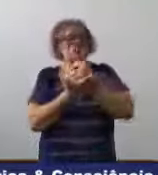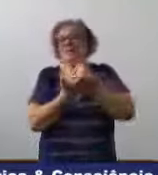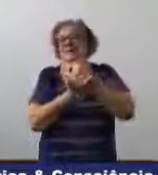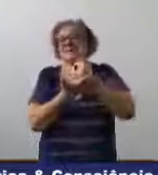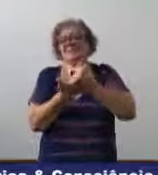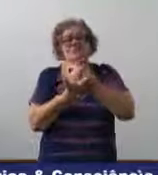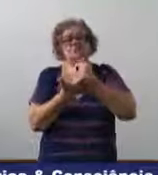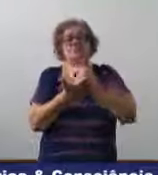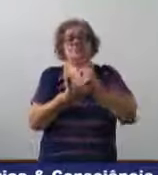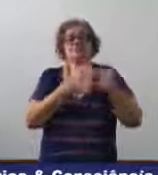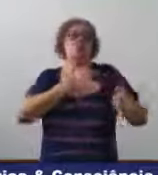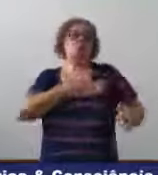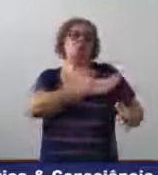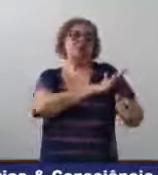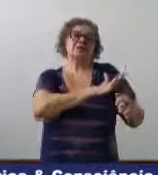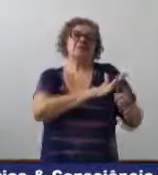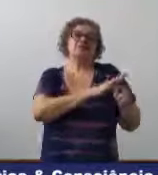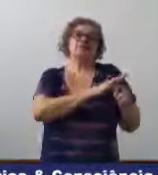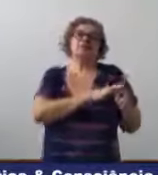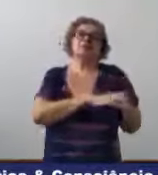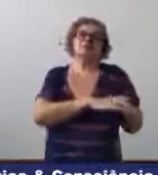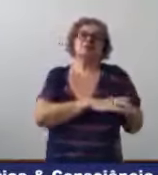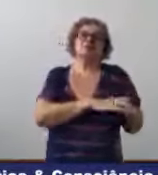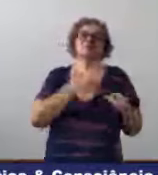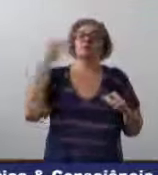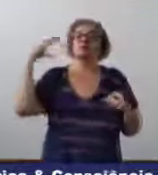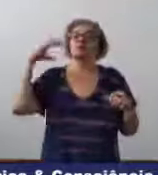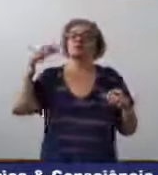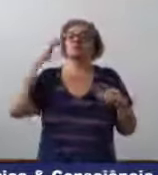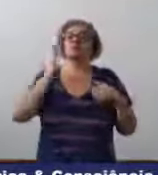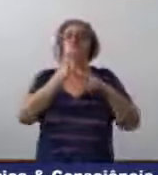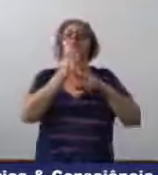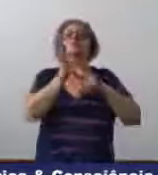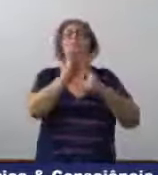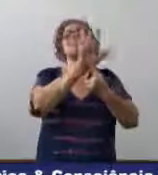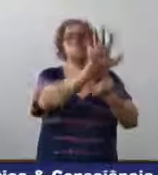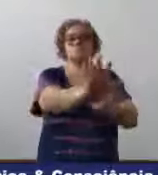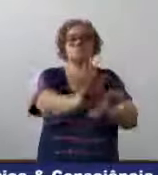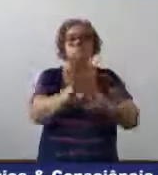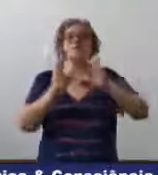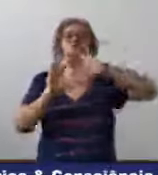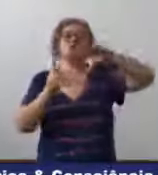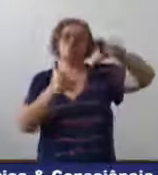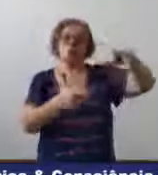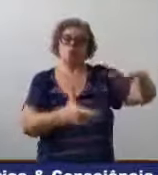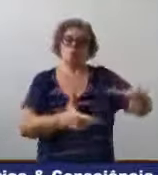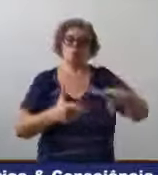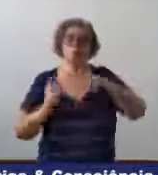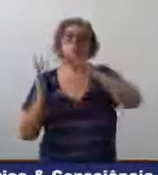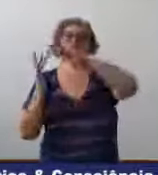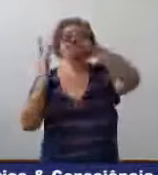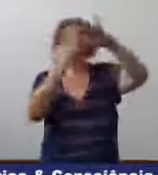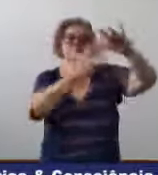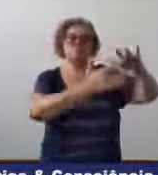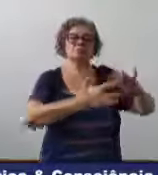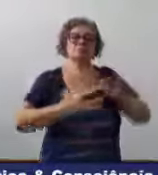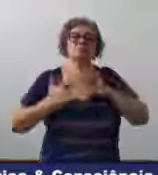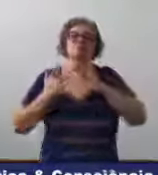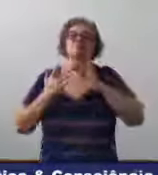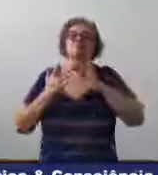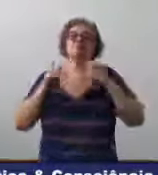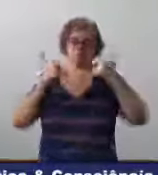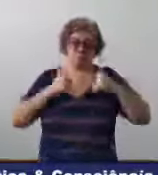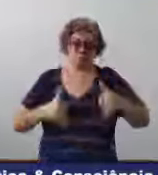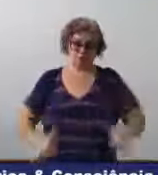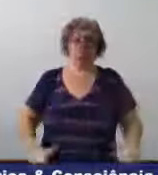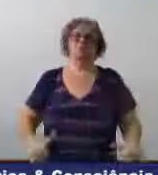um preconceito contra uma coisa que não existe. A ciência tem nos mostrado que o mundo todo está interconectado e que